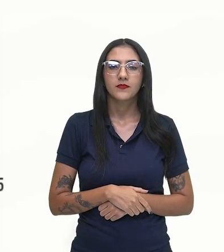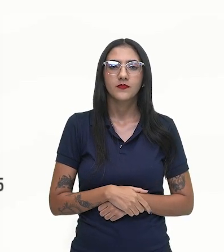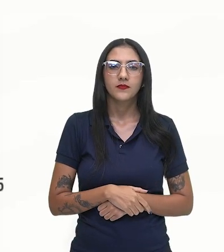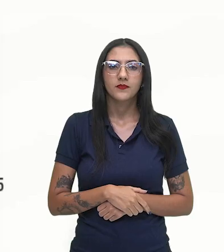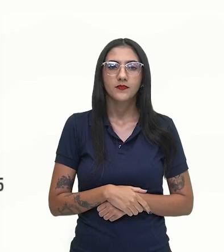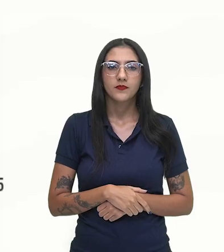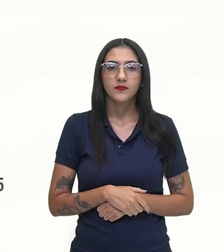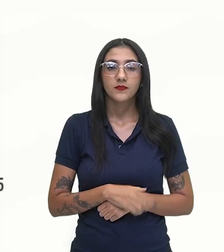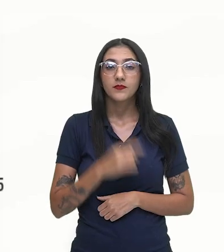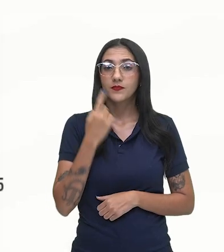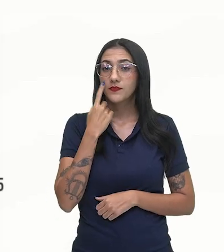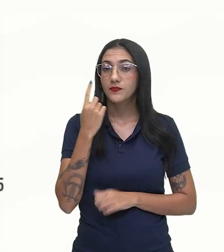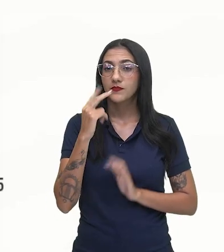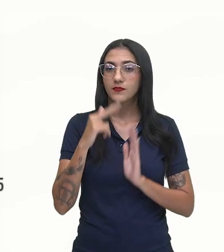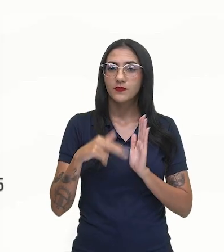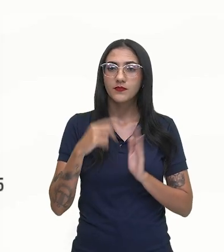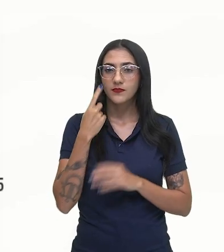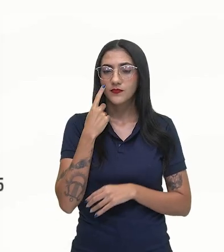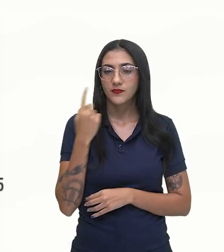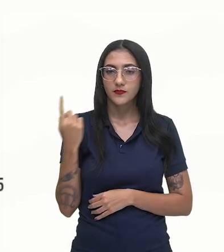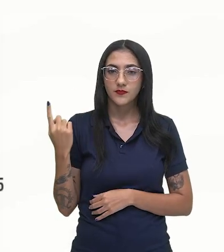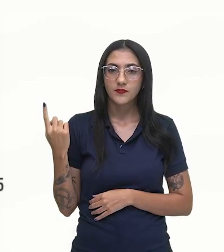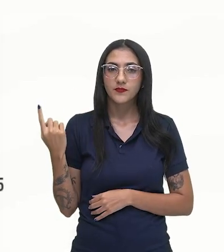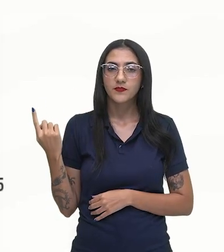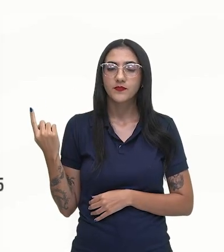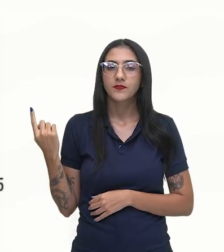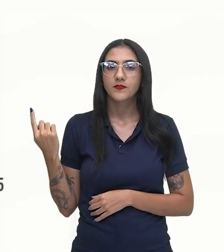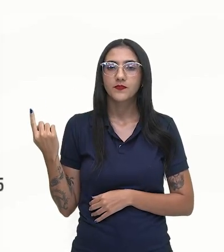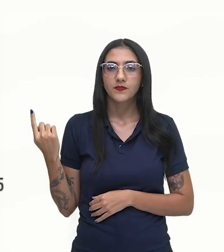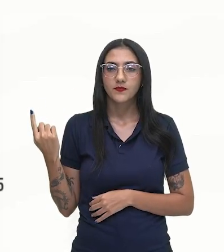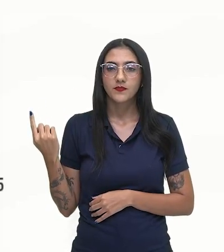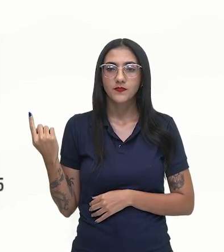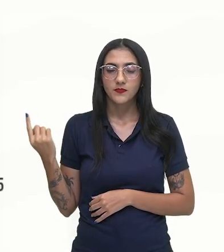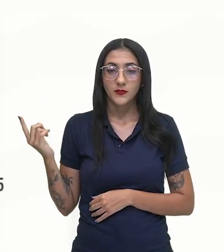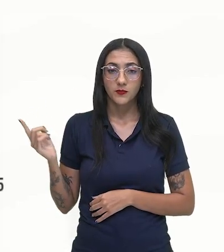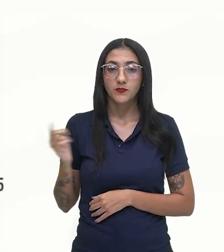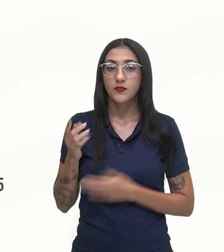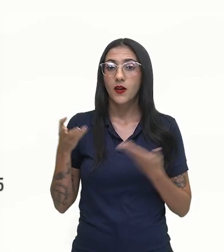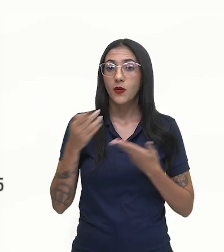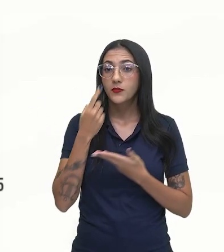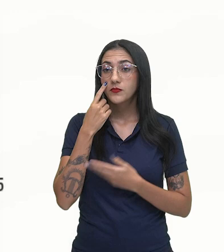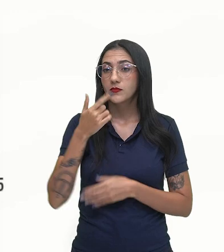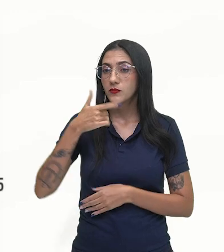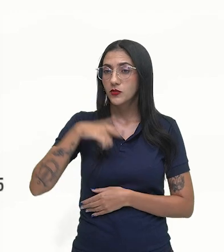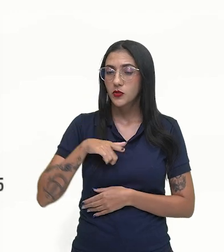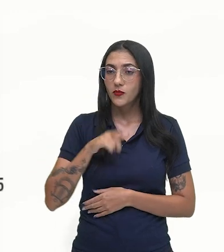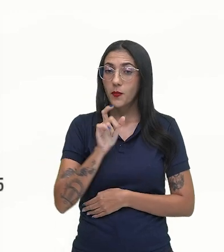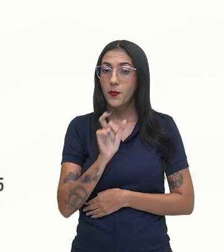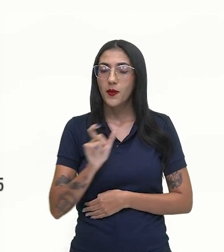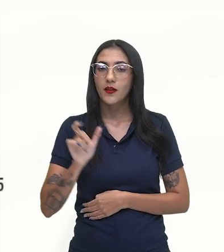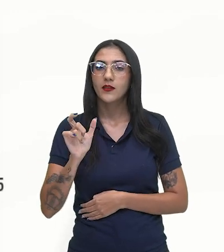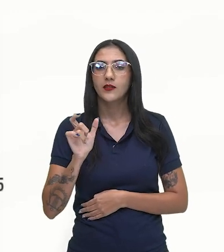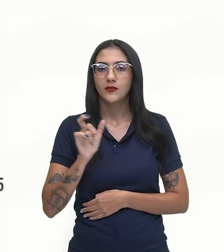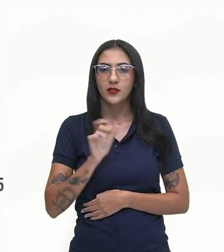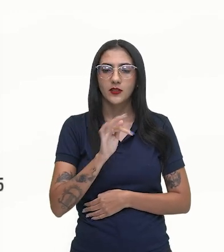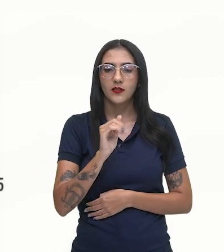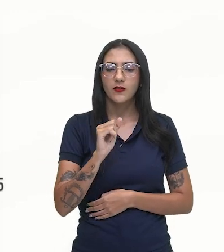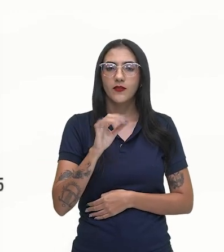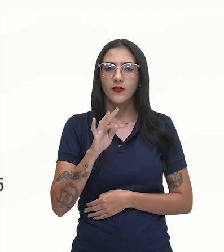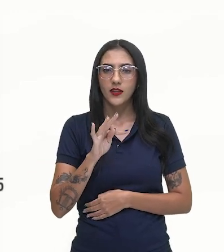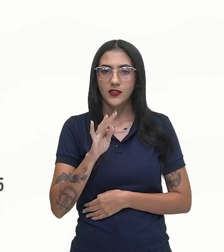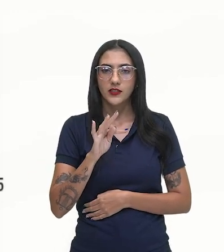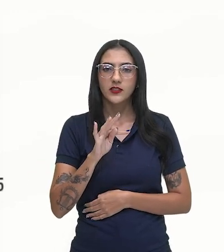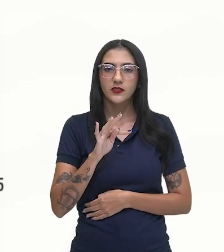car. To take me, blá blá blá, ele continua. And drive around, novamente a palavra fast. Ele é